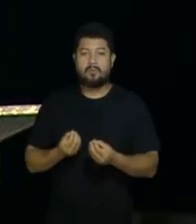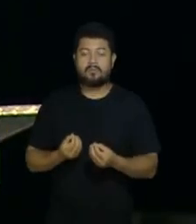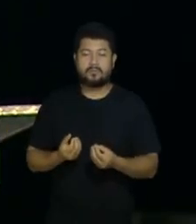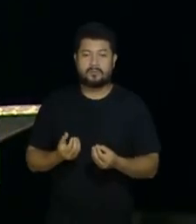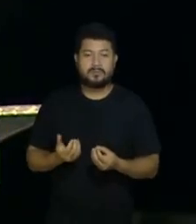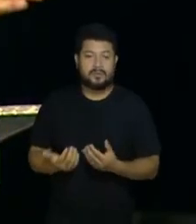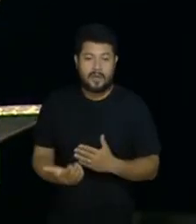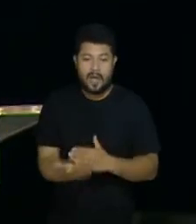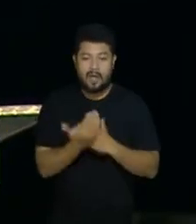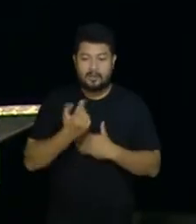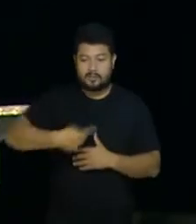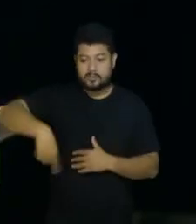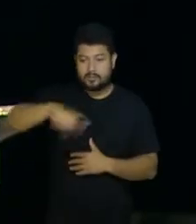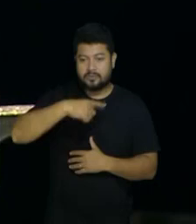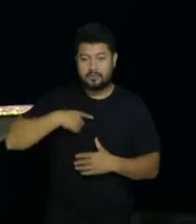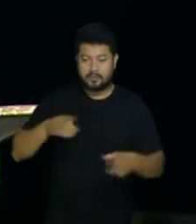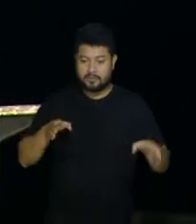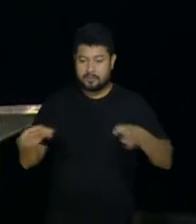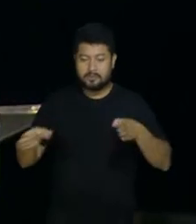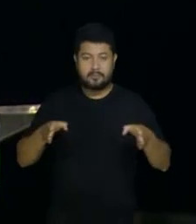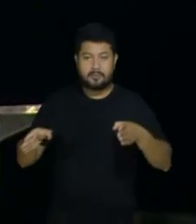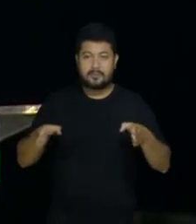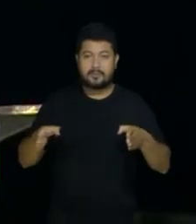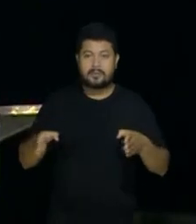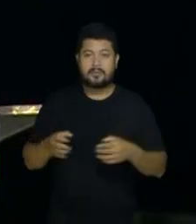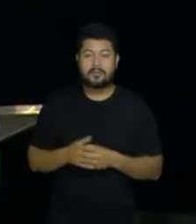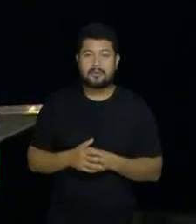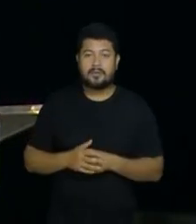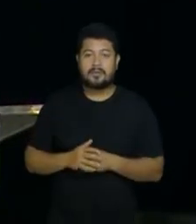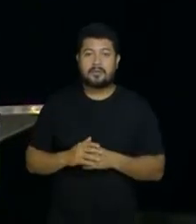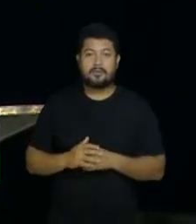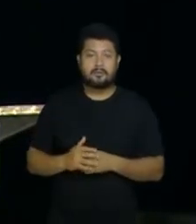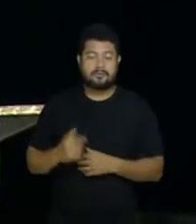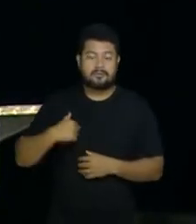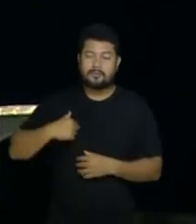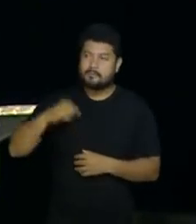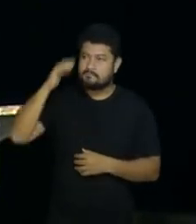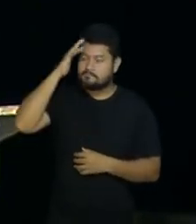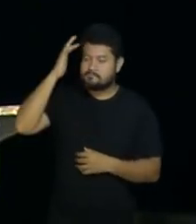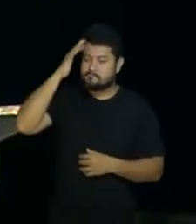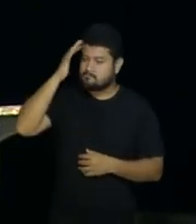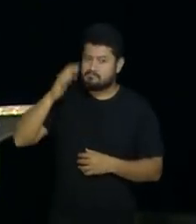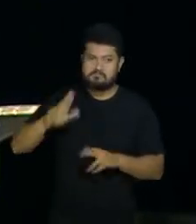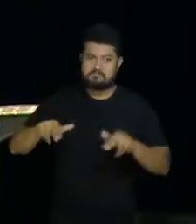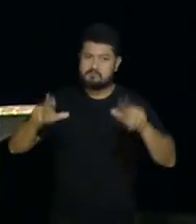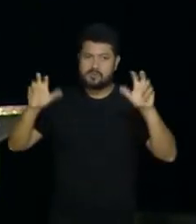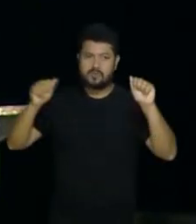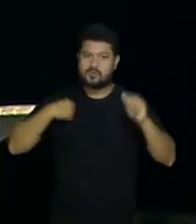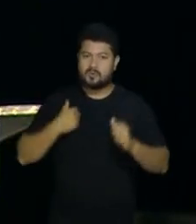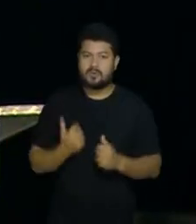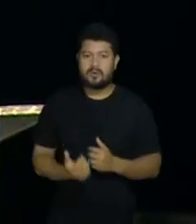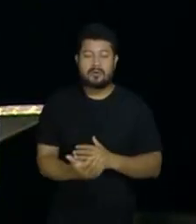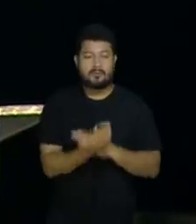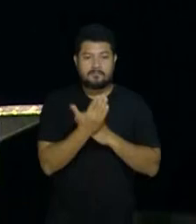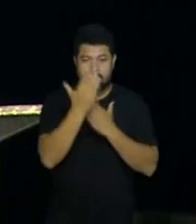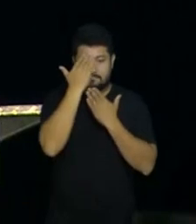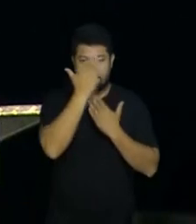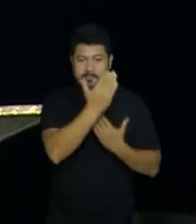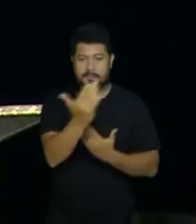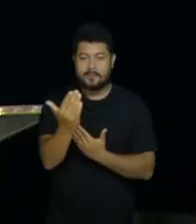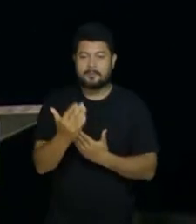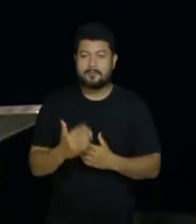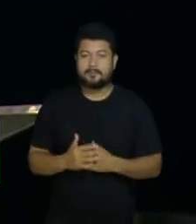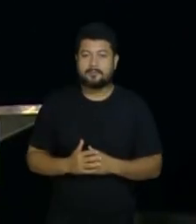e nos ofertou encontros muito mais agradáveis do que nós imaginávamos aqui. Eu reitero também,